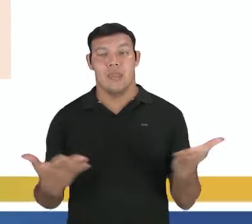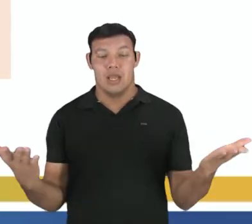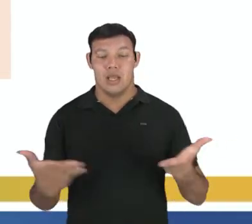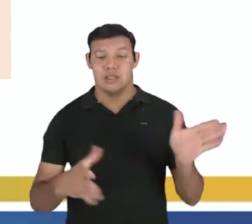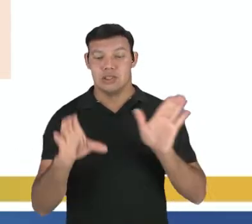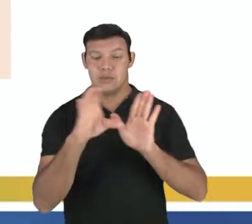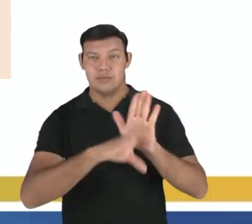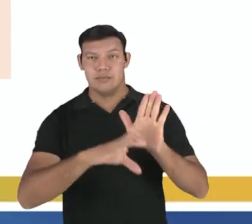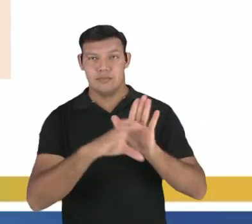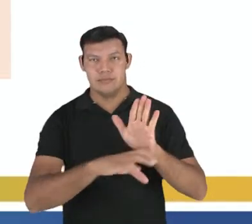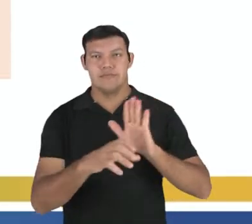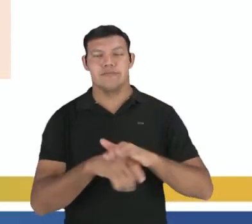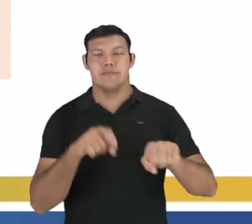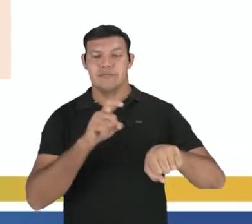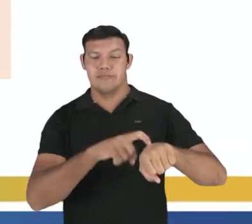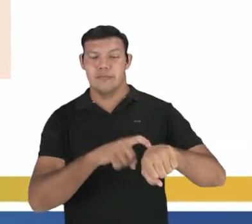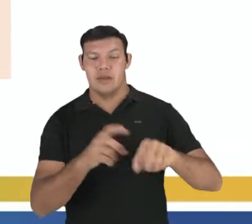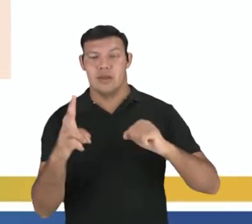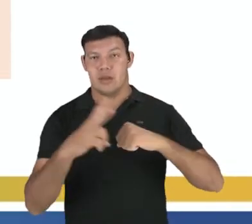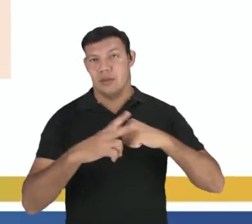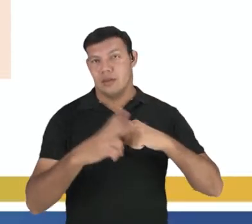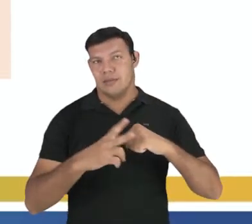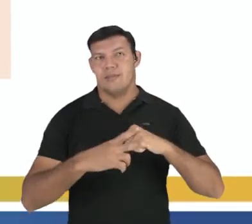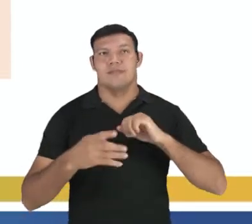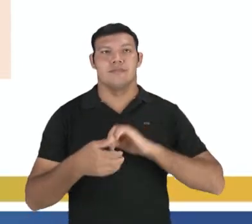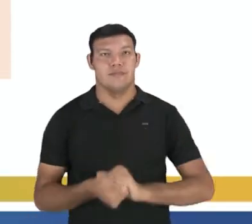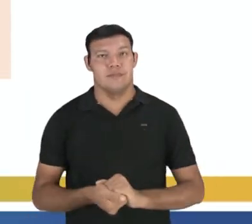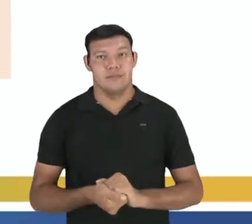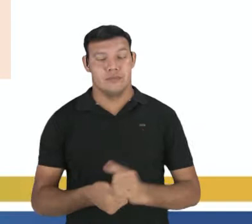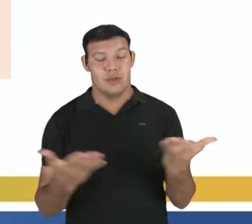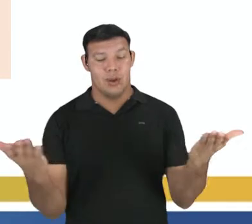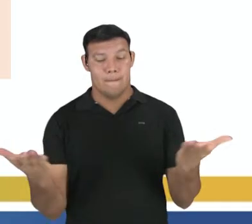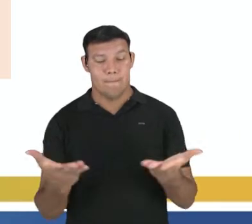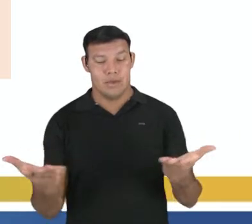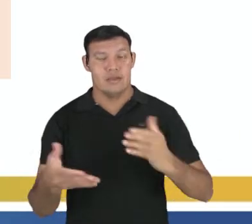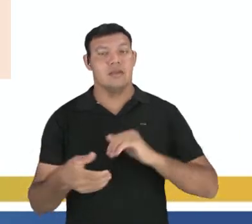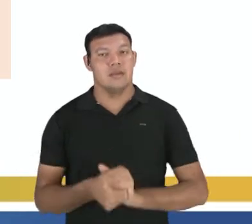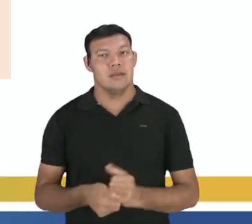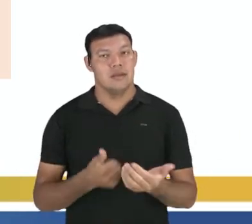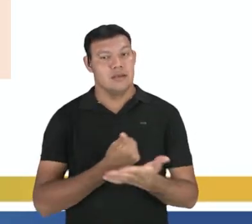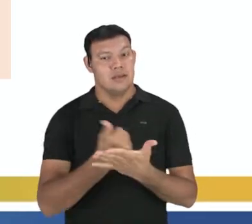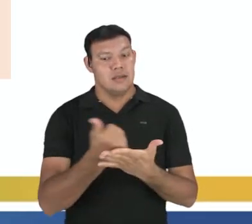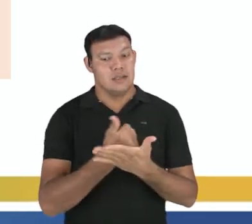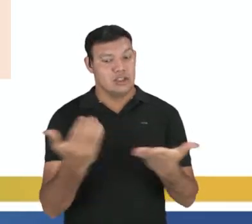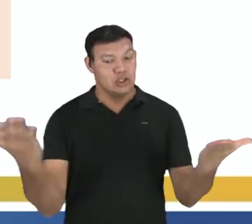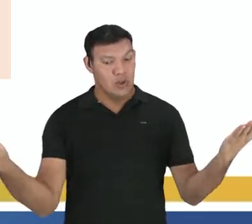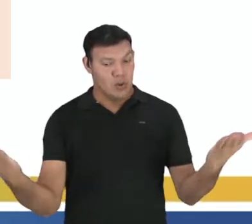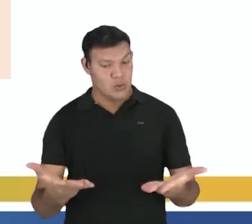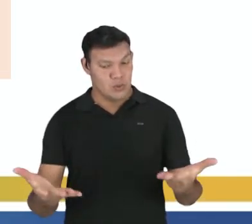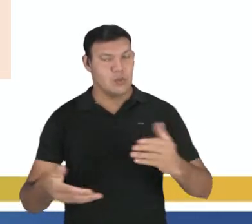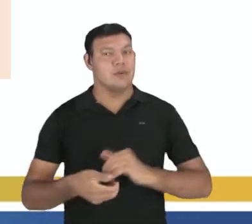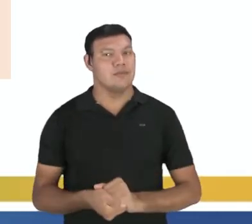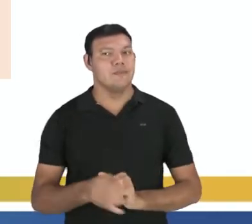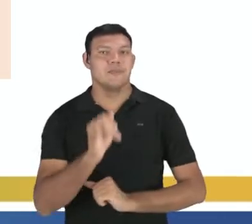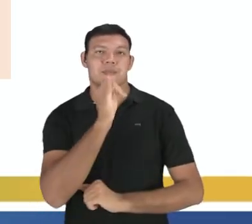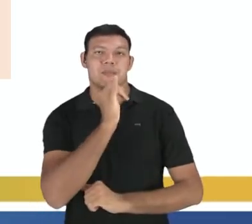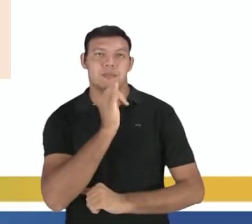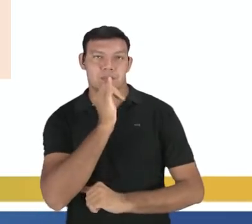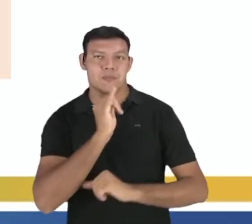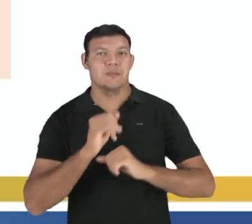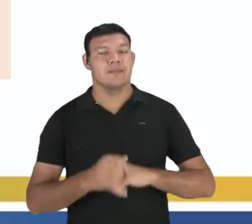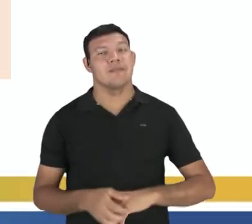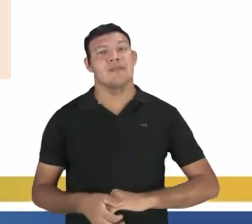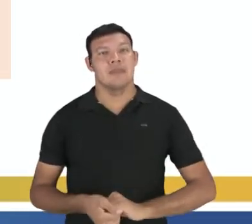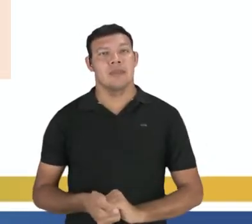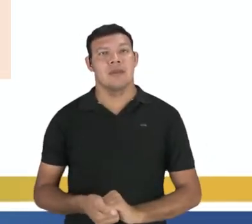Vejamos agora o conceito de todos os tempos verbais. O presente exprime uma ação na atualidade. Exemplo, que a